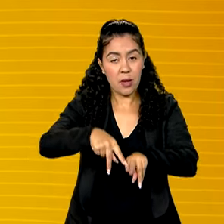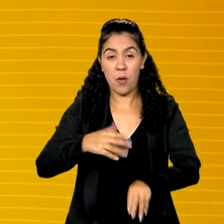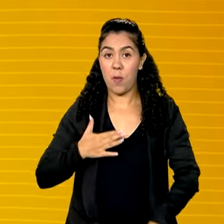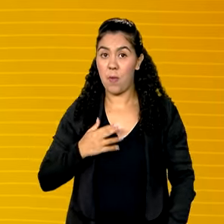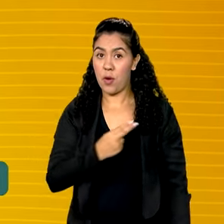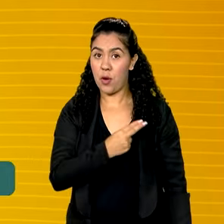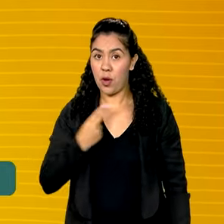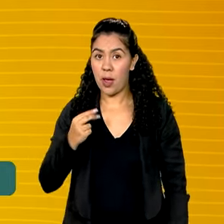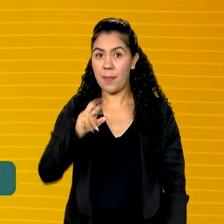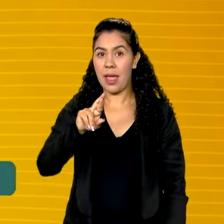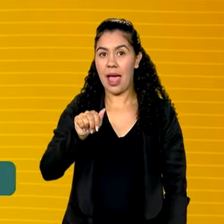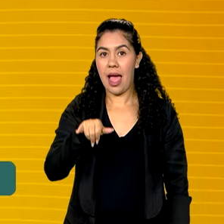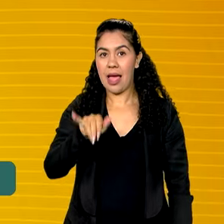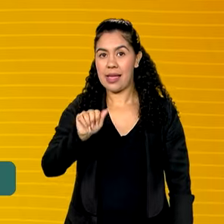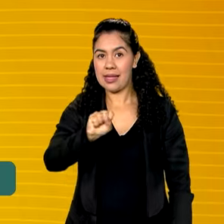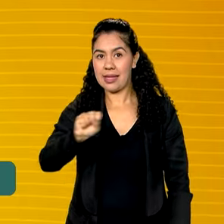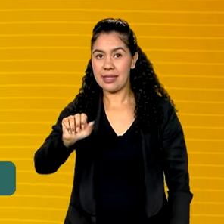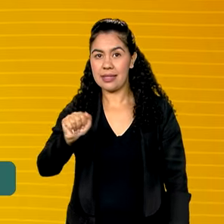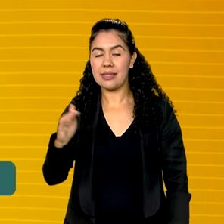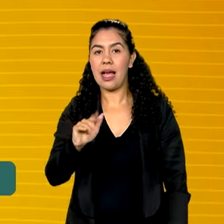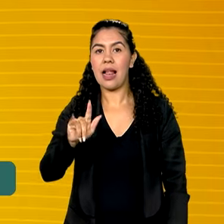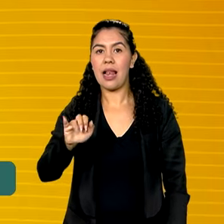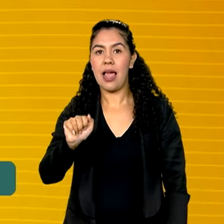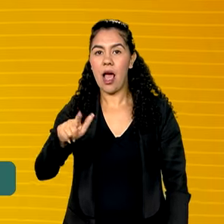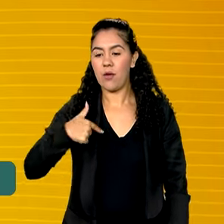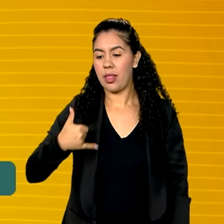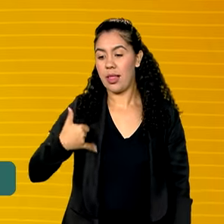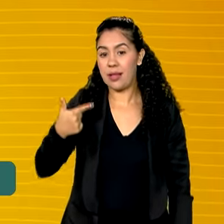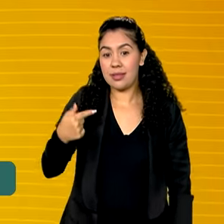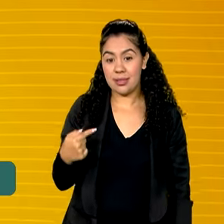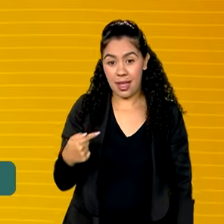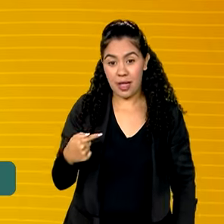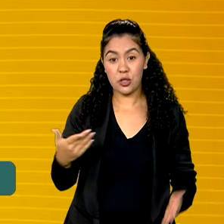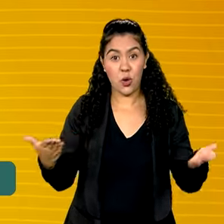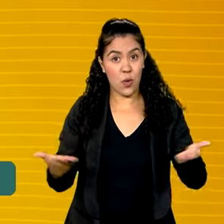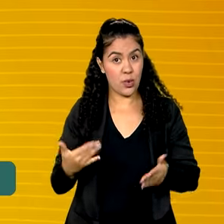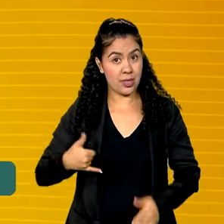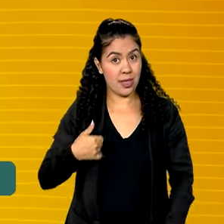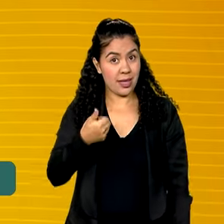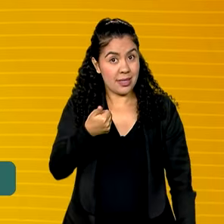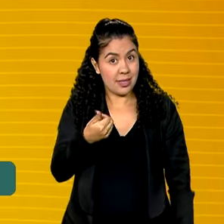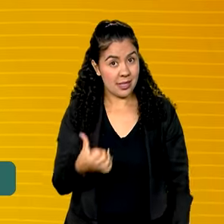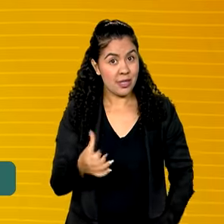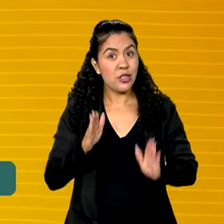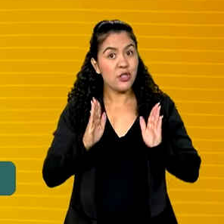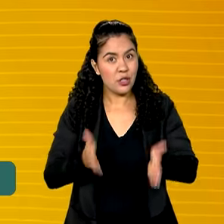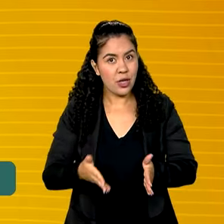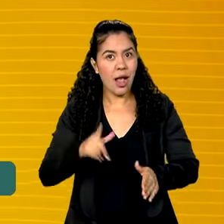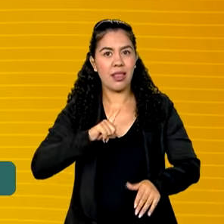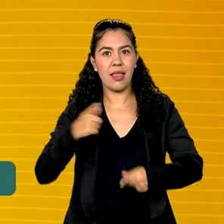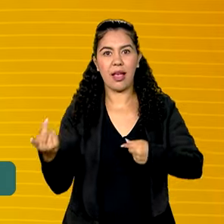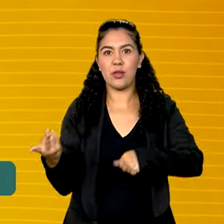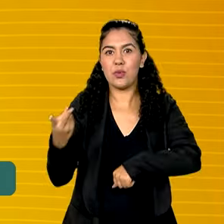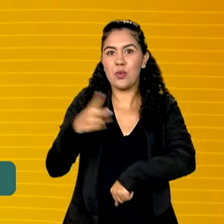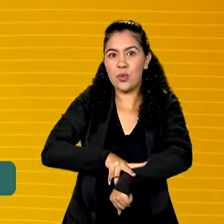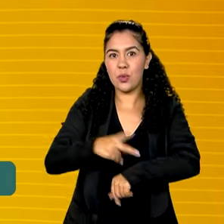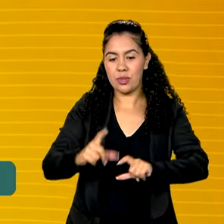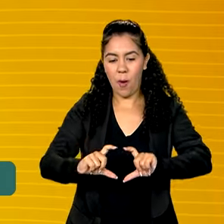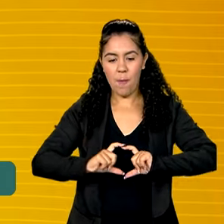Leal e eu tenho 7 anos. Hoje, com 16 anos, já tem 2 medalhas